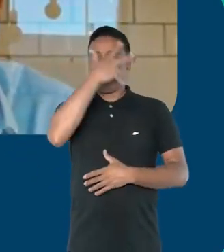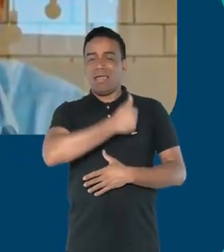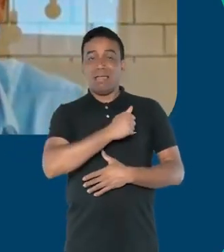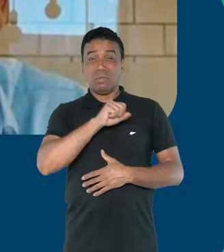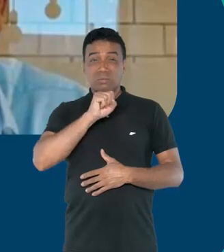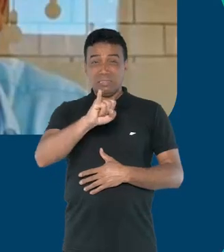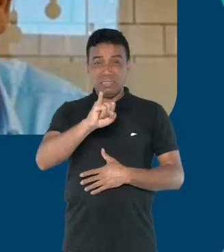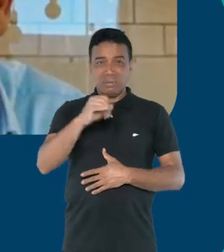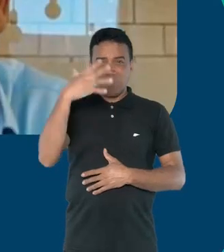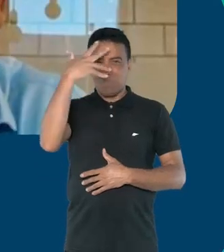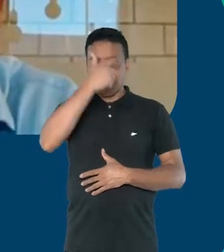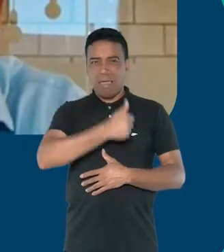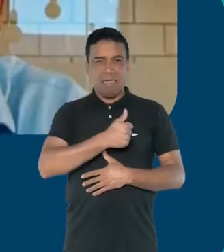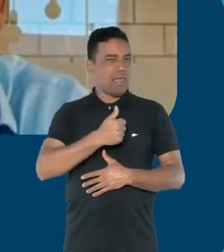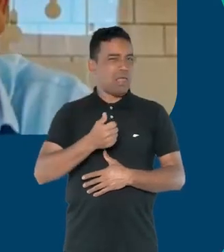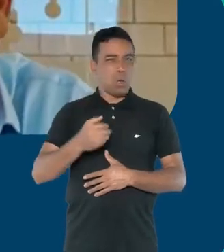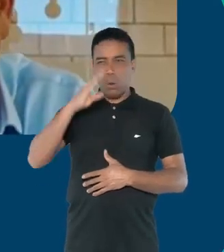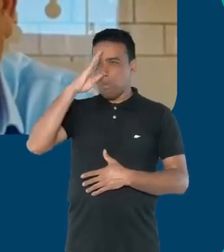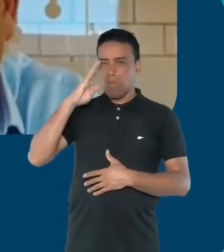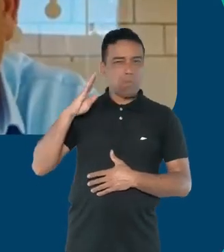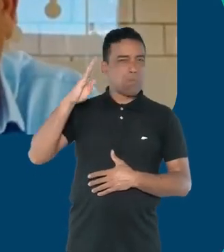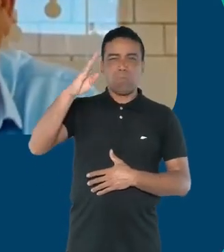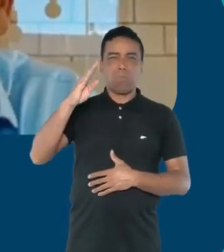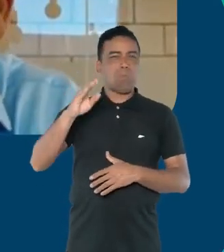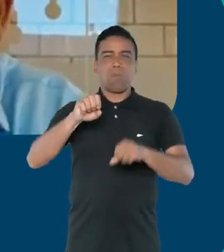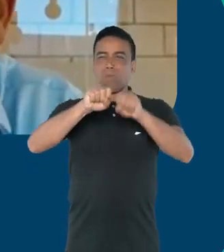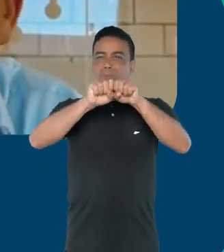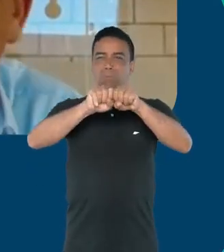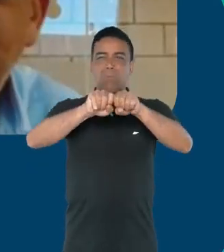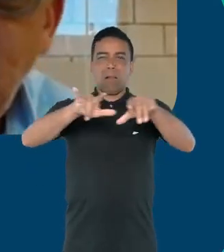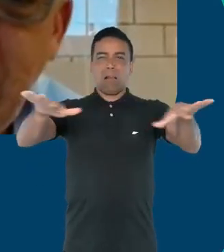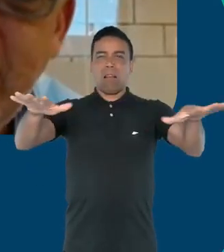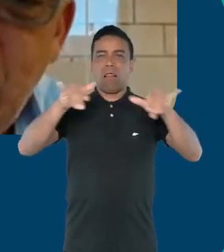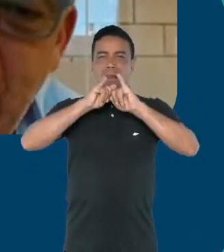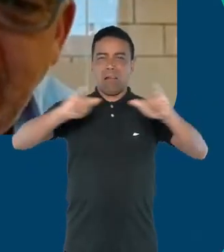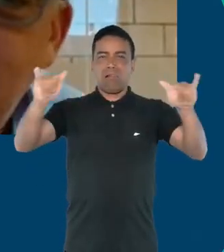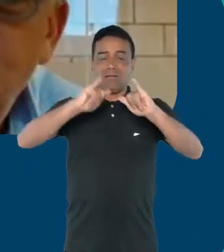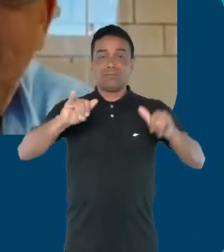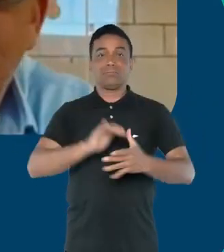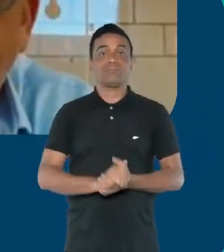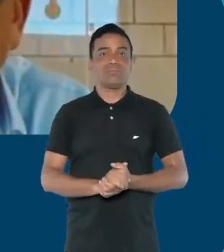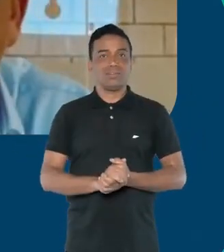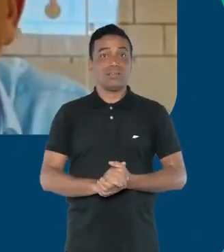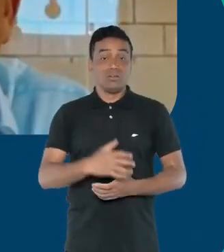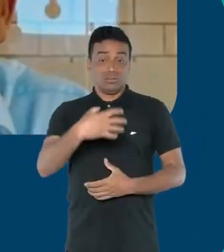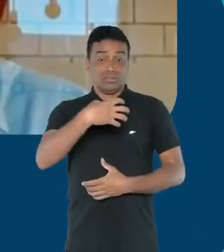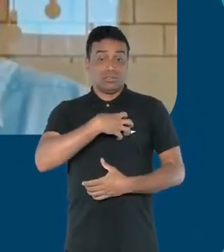não é secundado, não é considerado. Então, o Hume vai falar: a natureza humana não